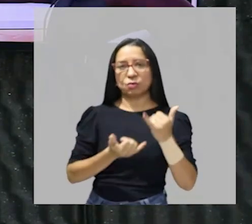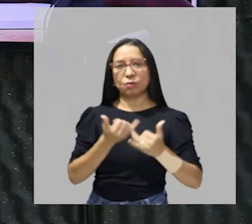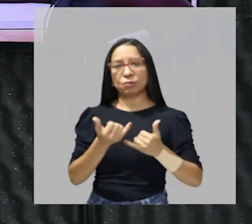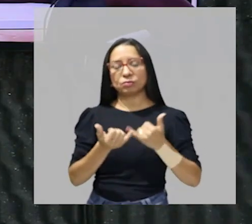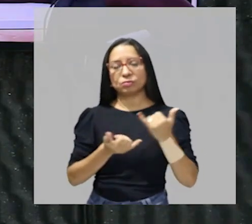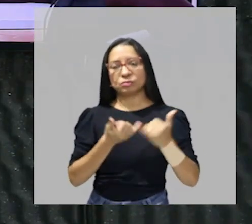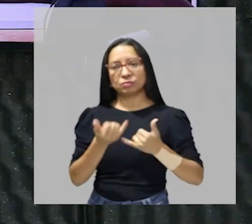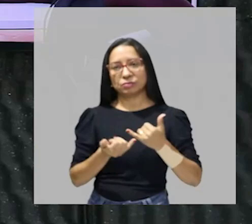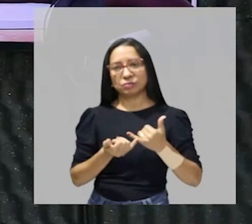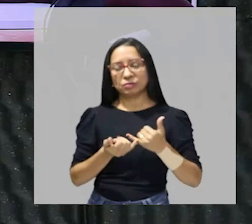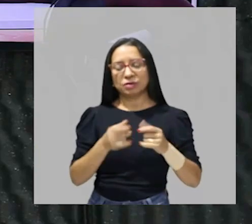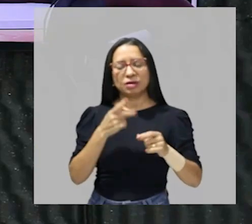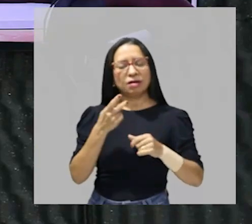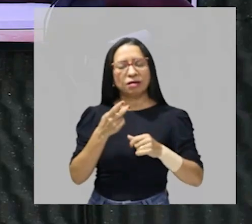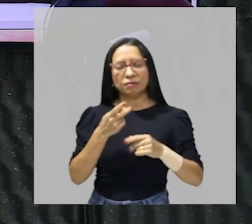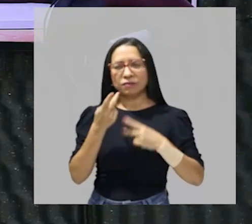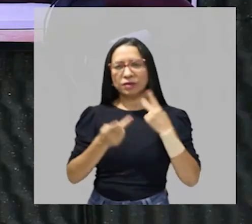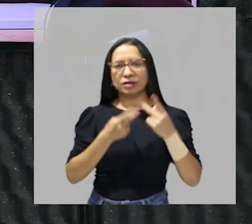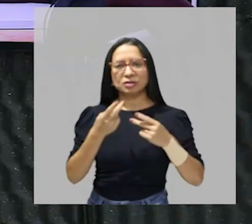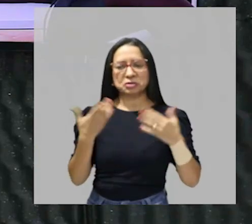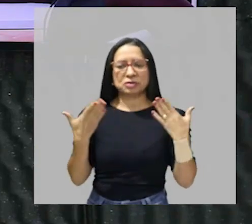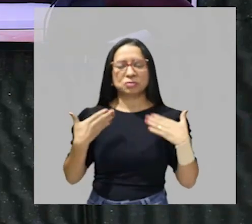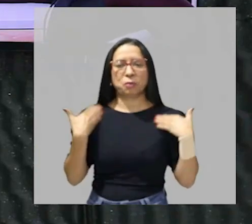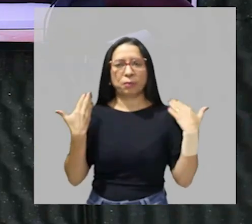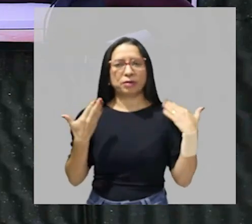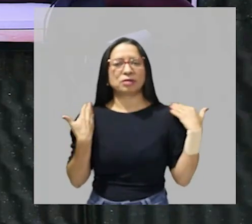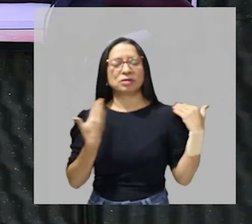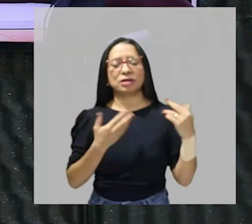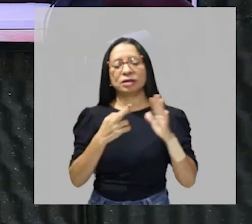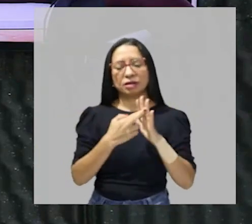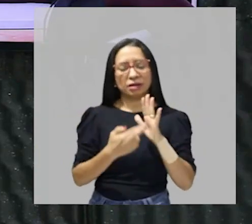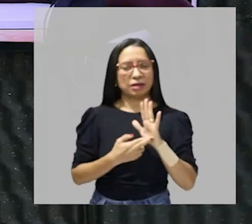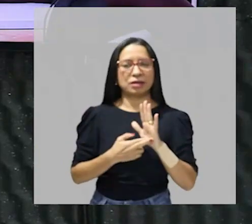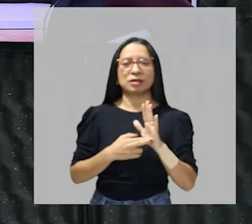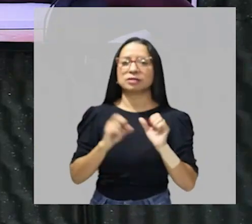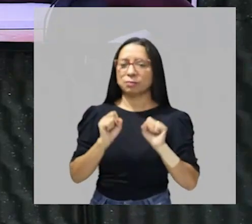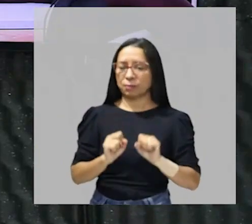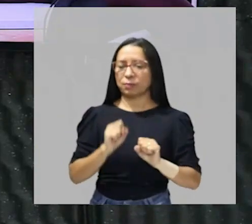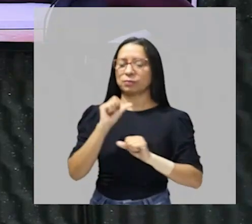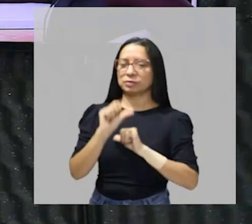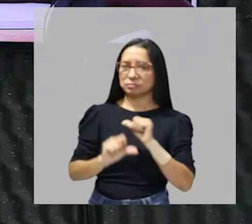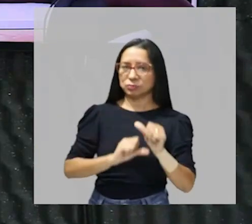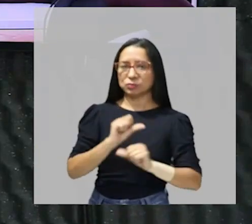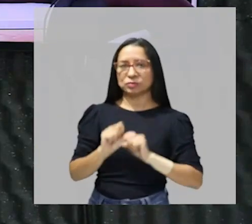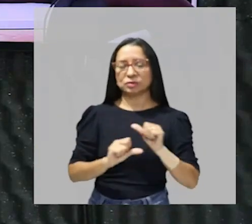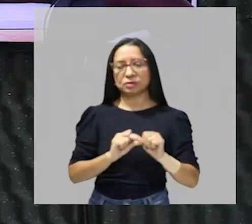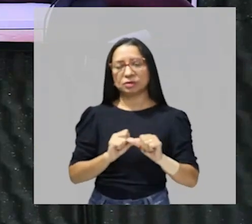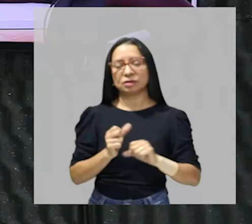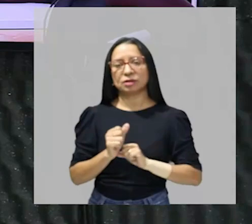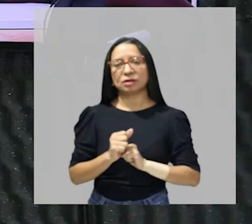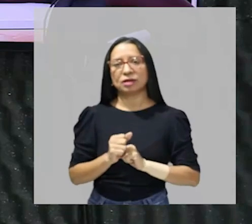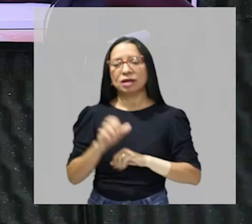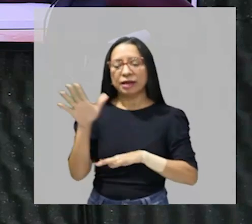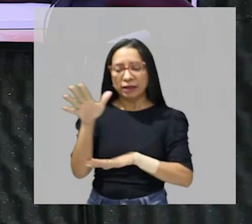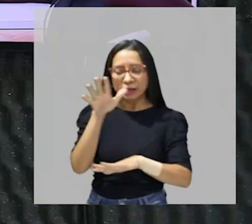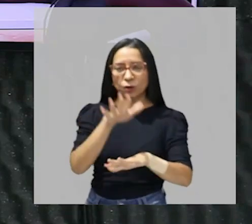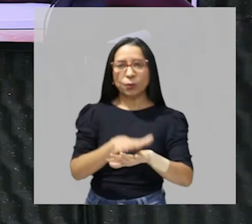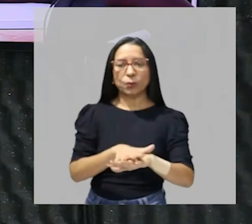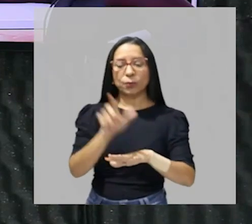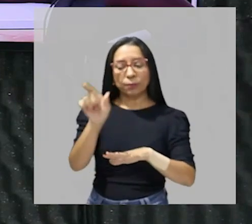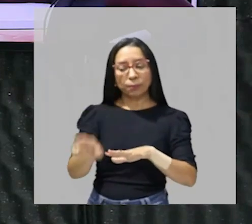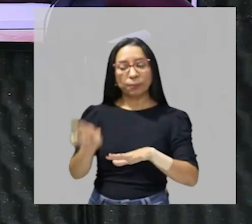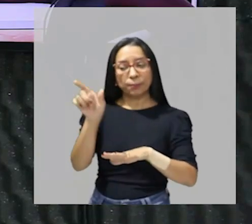da ludicidade, do divertimento, regras flexíveis, inclui os indivíduos.